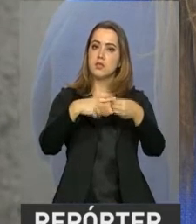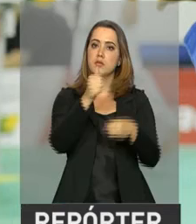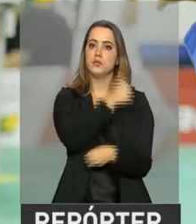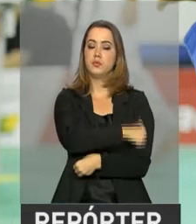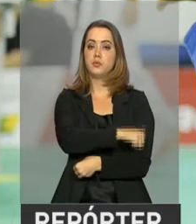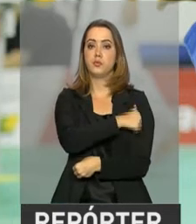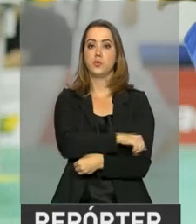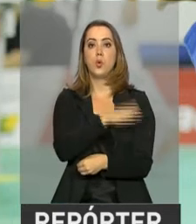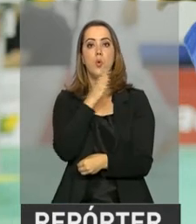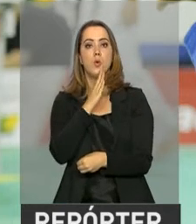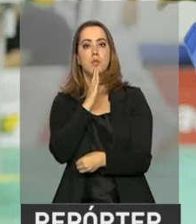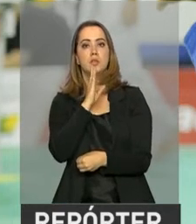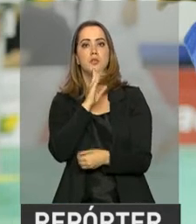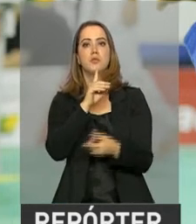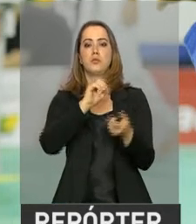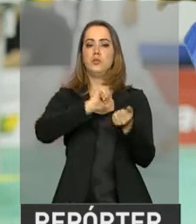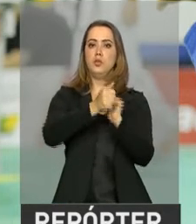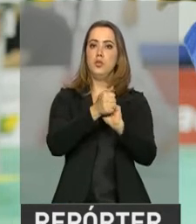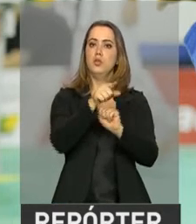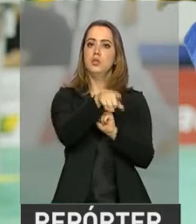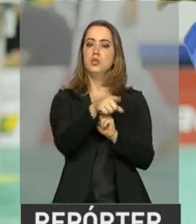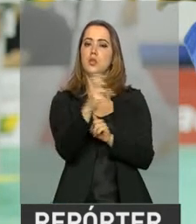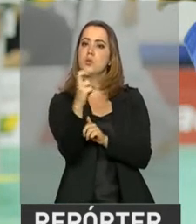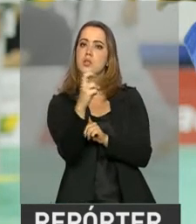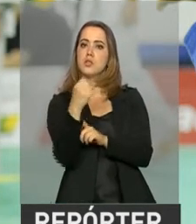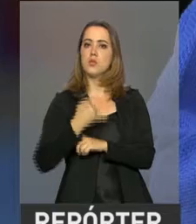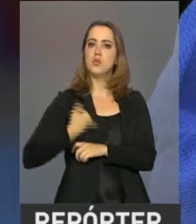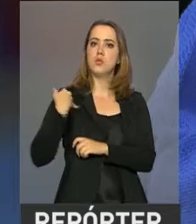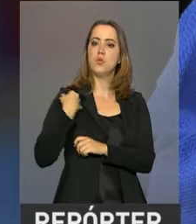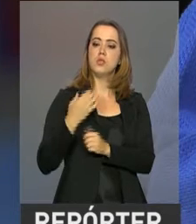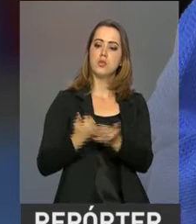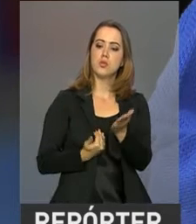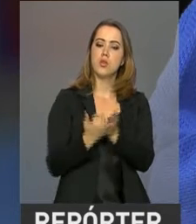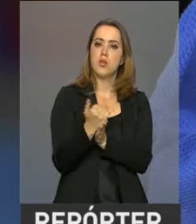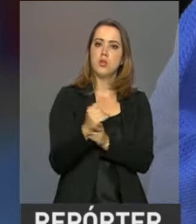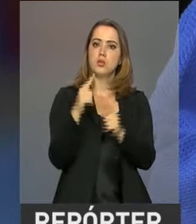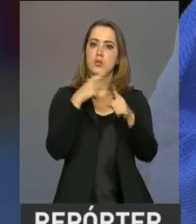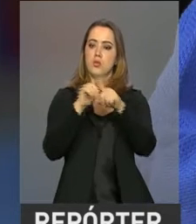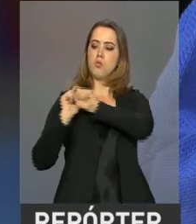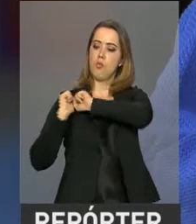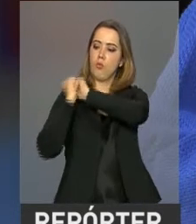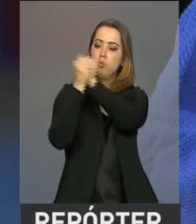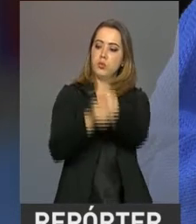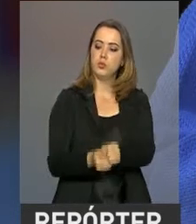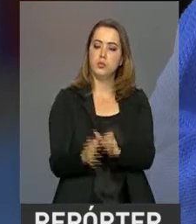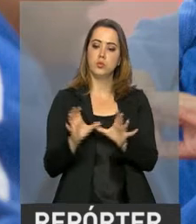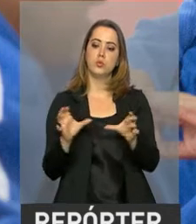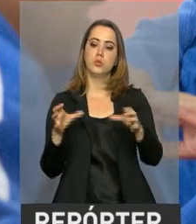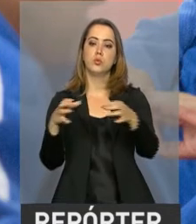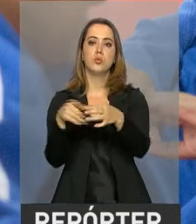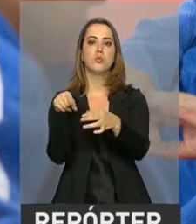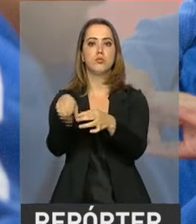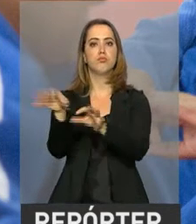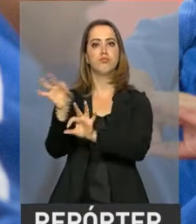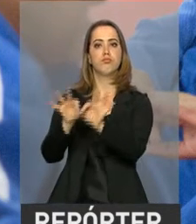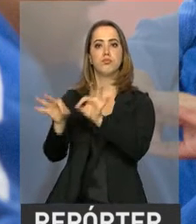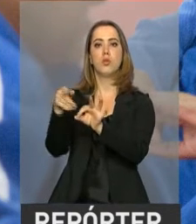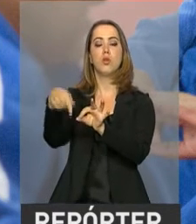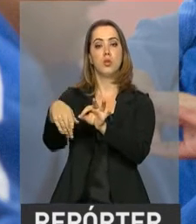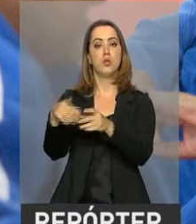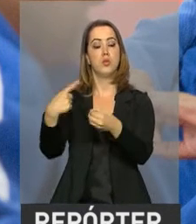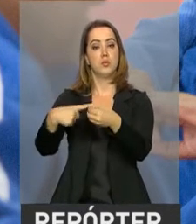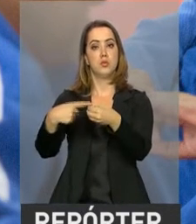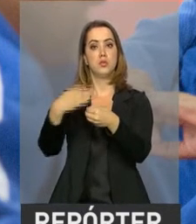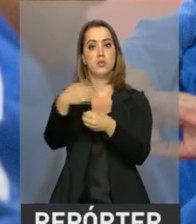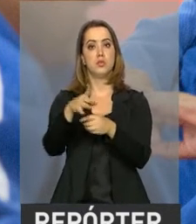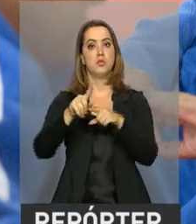vida. Aos 5 anos de idade, começou a praticar judô na Associação de Moradores do bairro. E a partir de